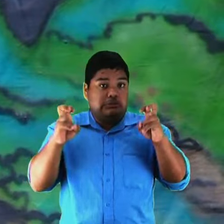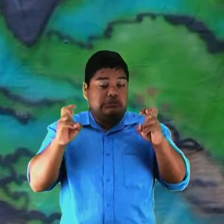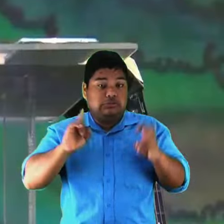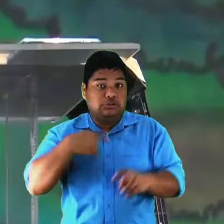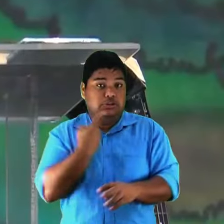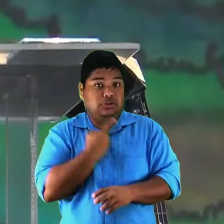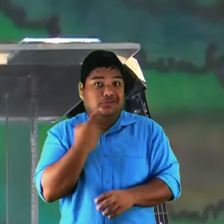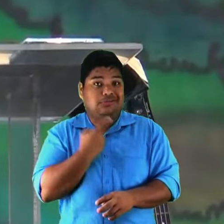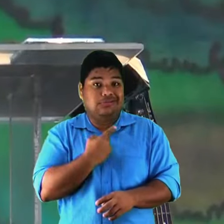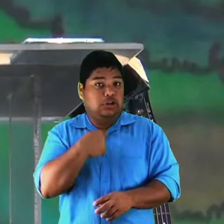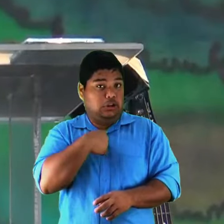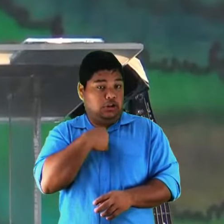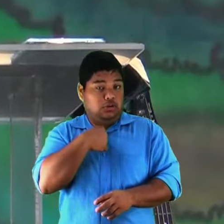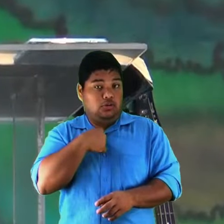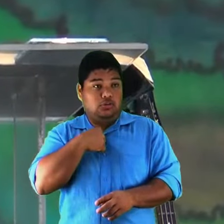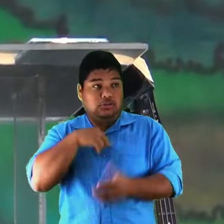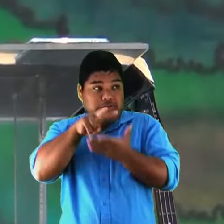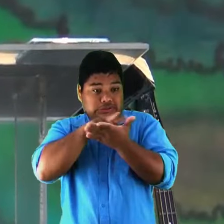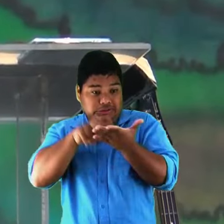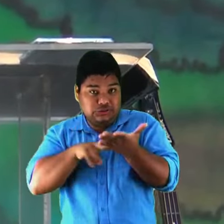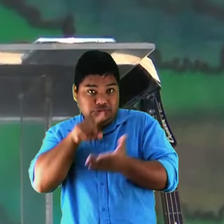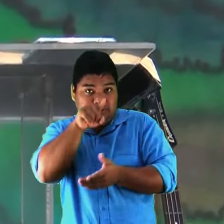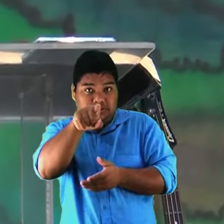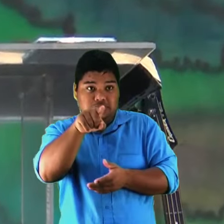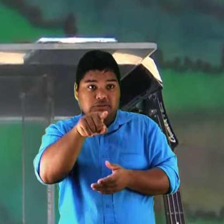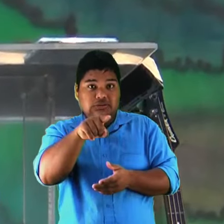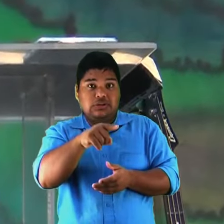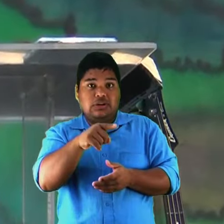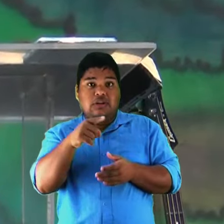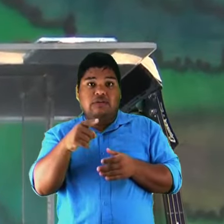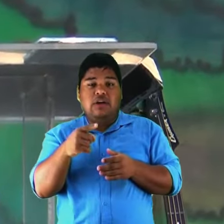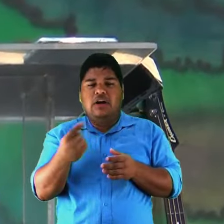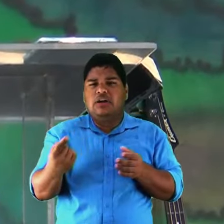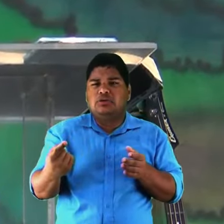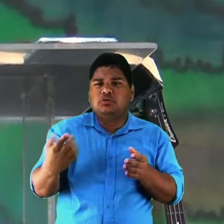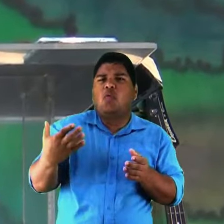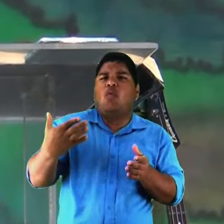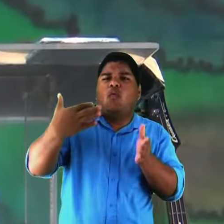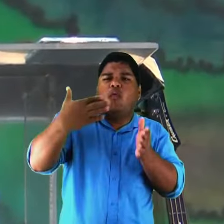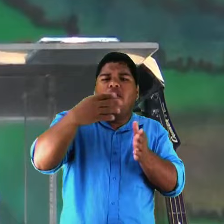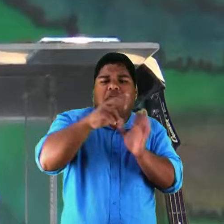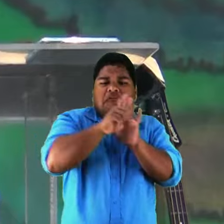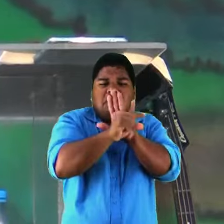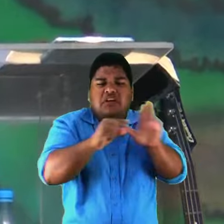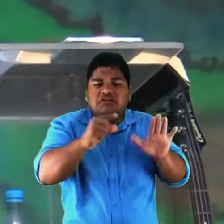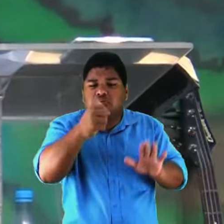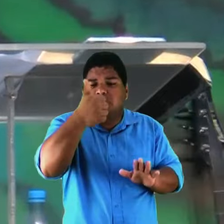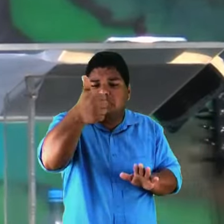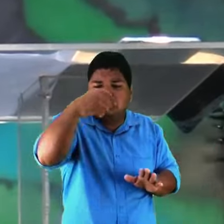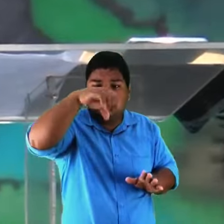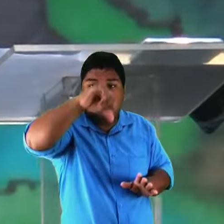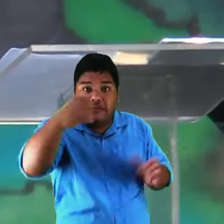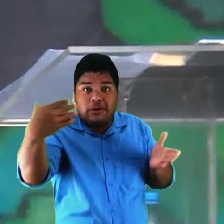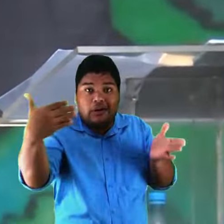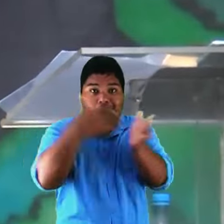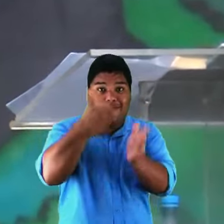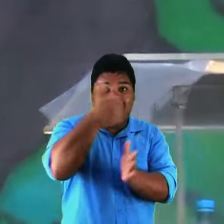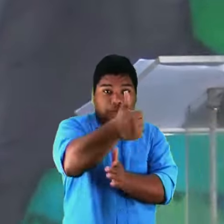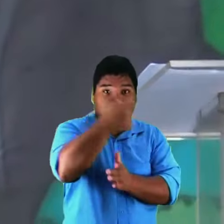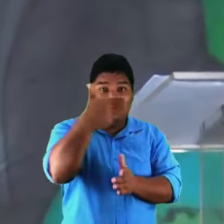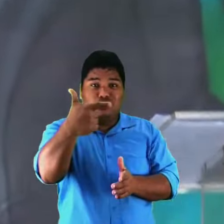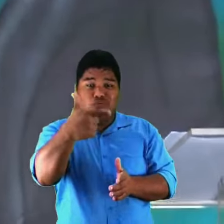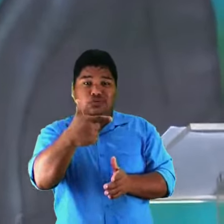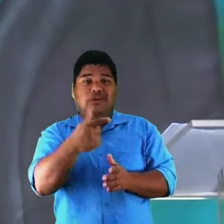você, que vai do verso 19 ao 21, vai nos mostrar exatamente